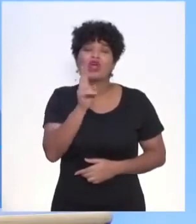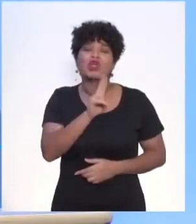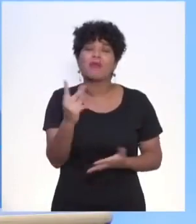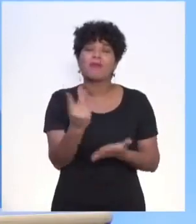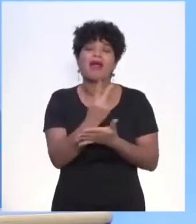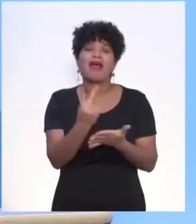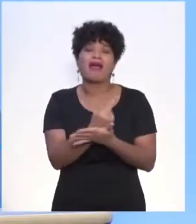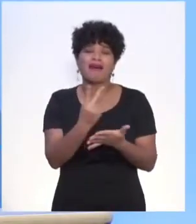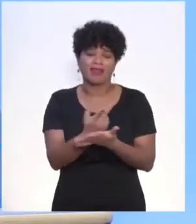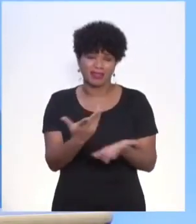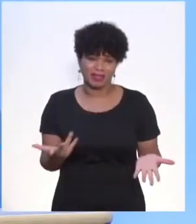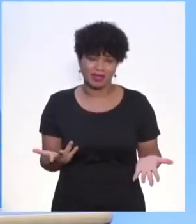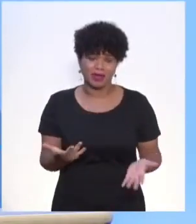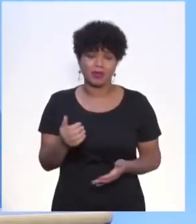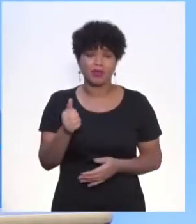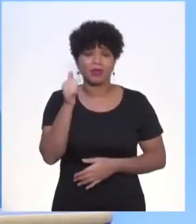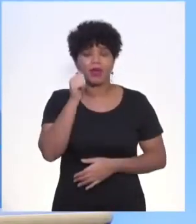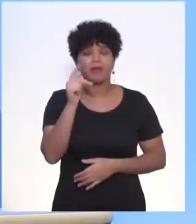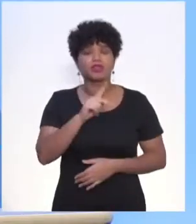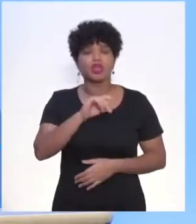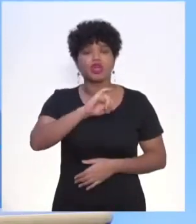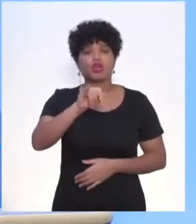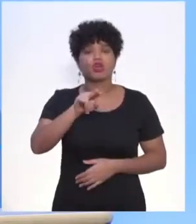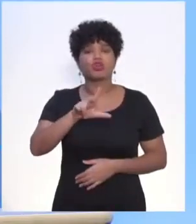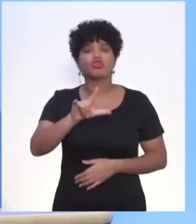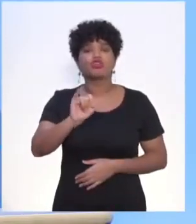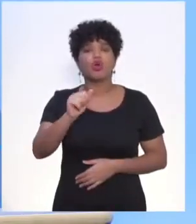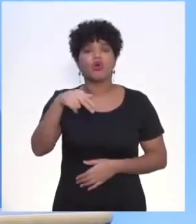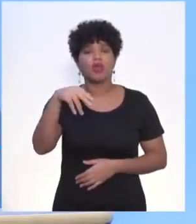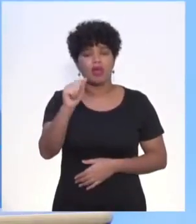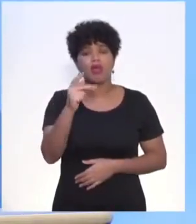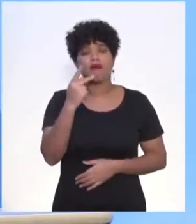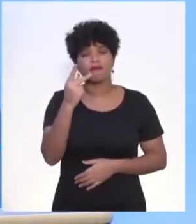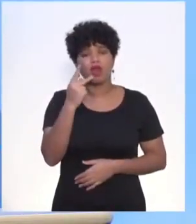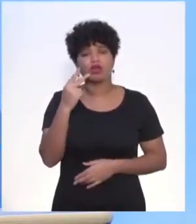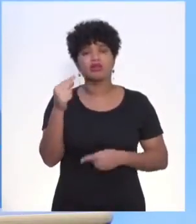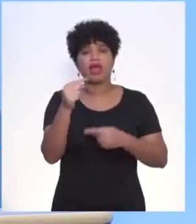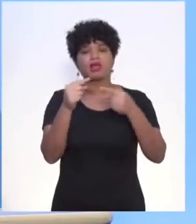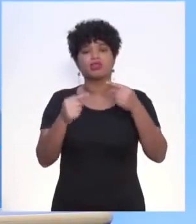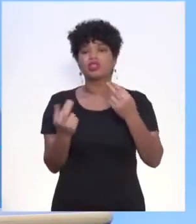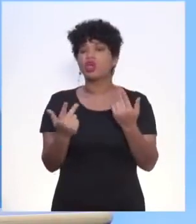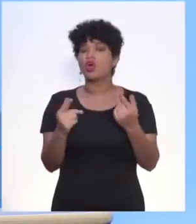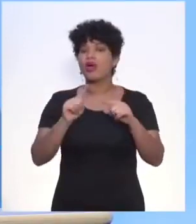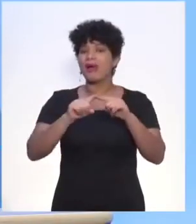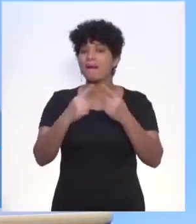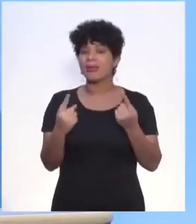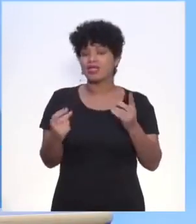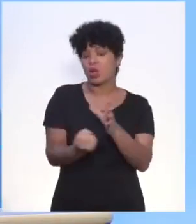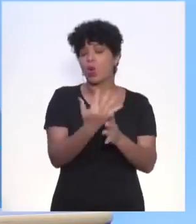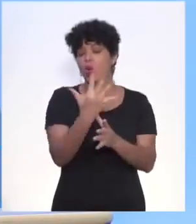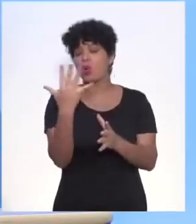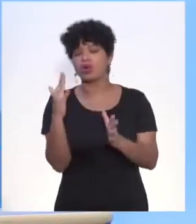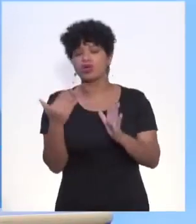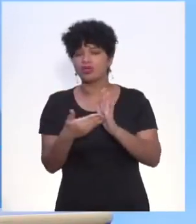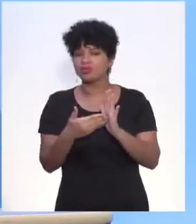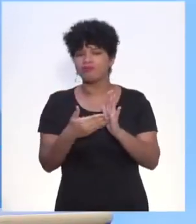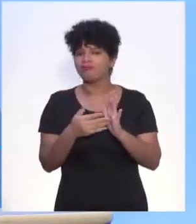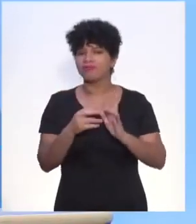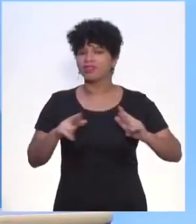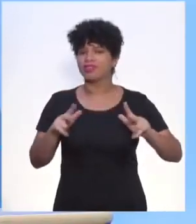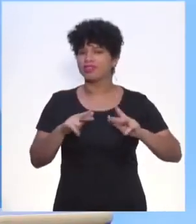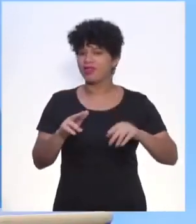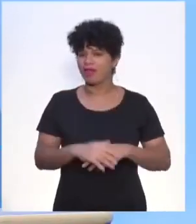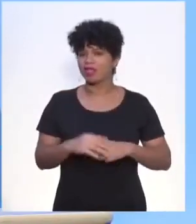A professora Juliana mandou dizendo que as razões são iguais, mas a quantidade, não. Aham. As frações